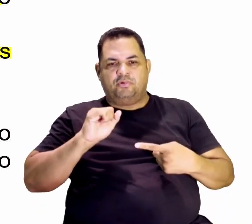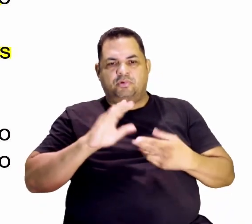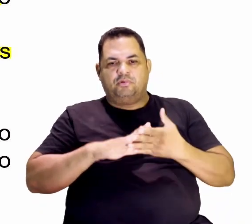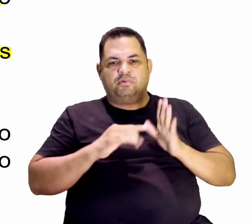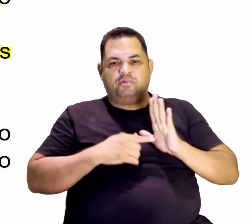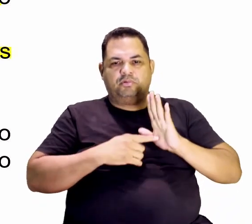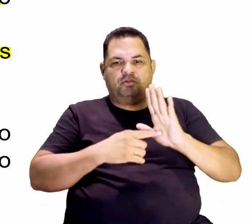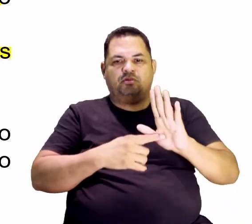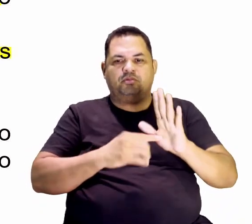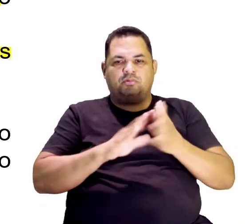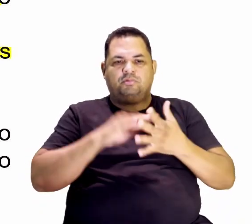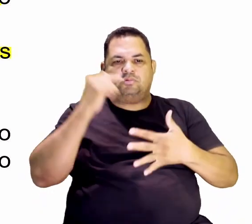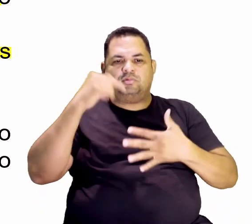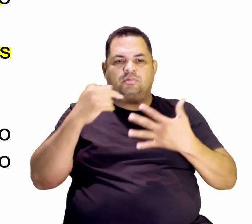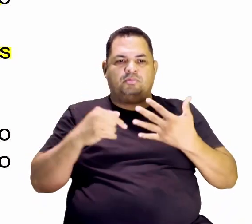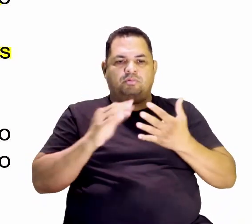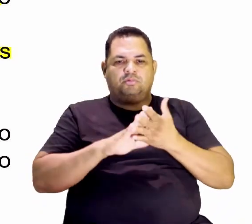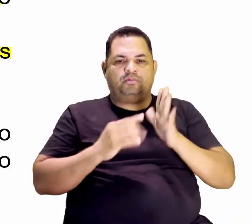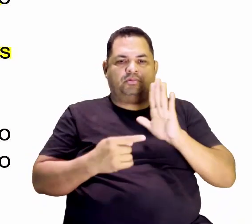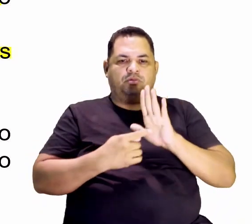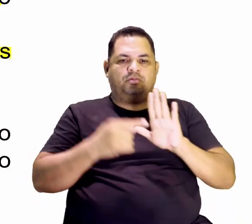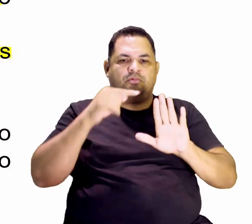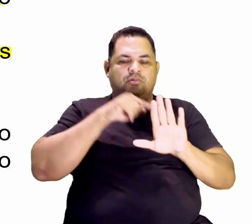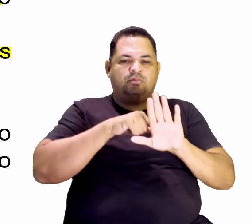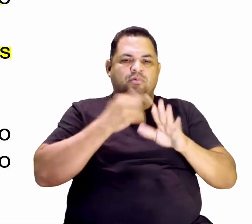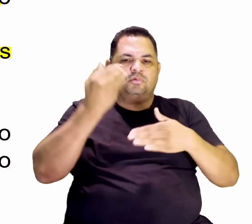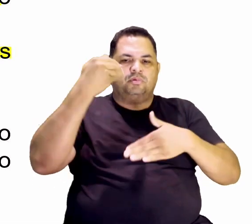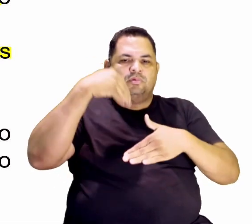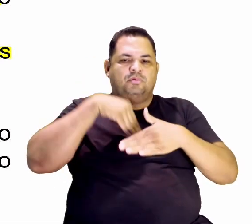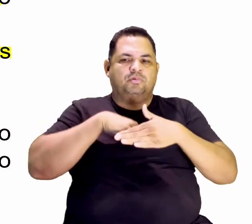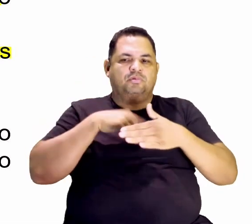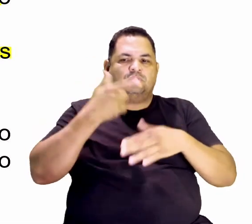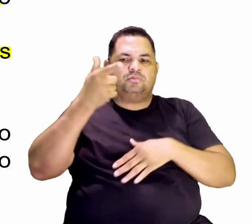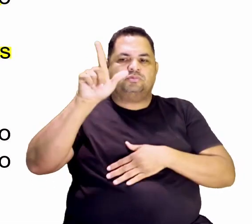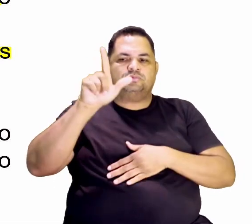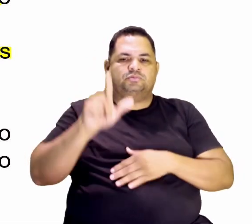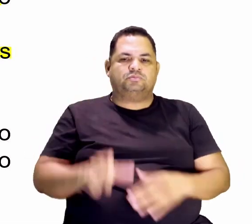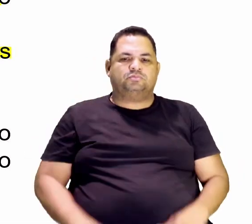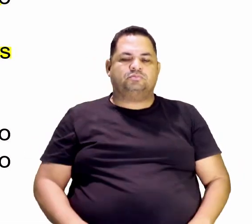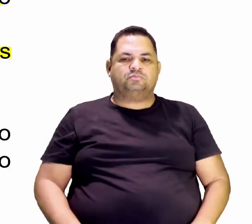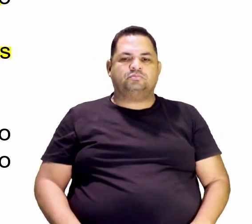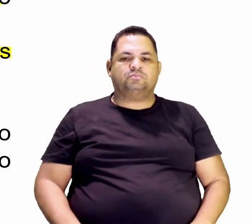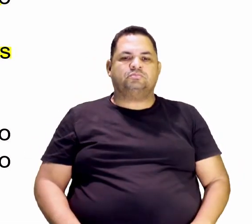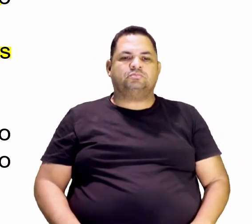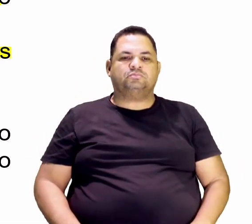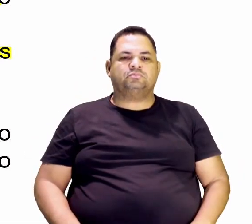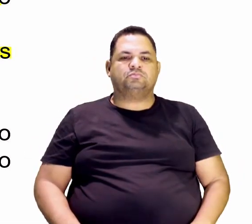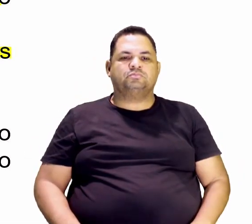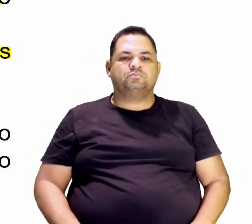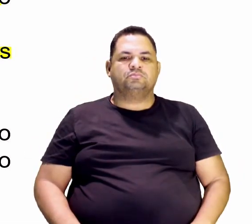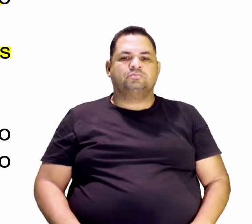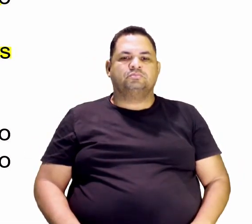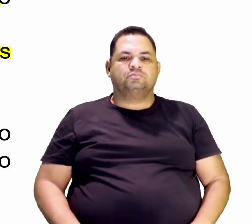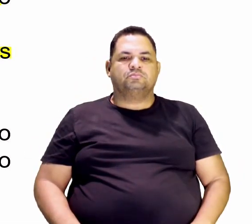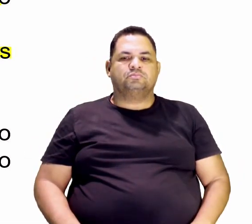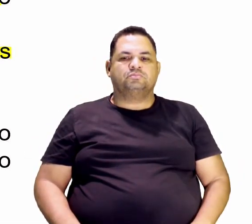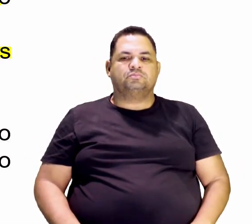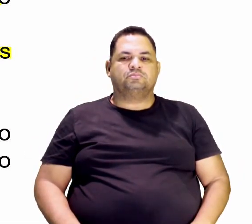determinados elementos de subjetividade e a ocultação de outros. Observa